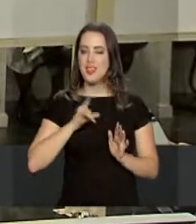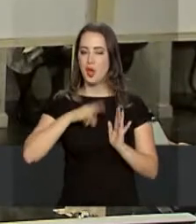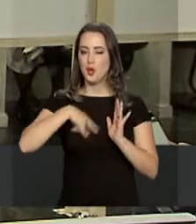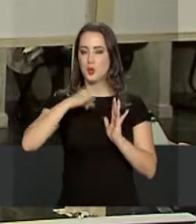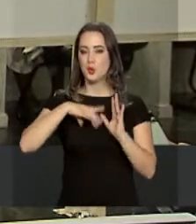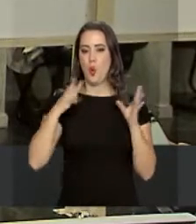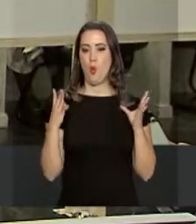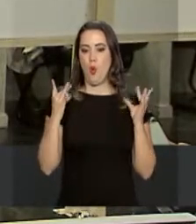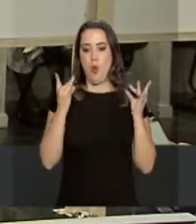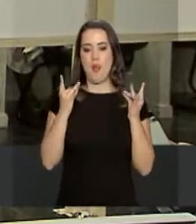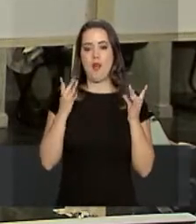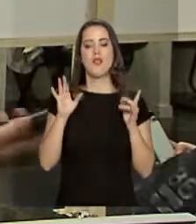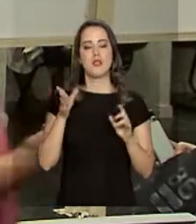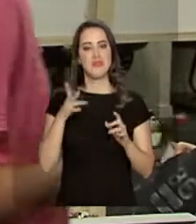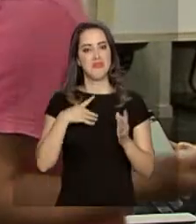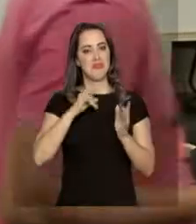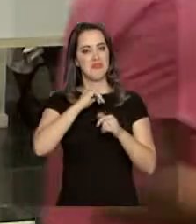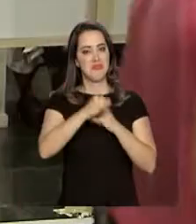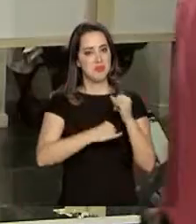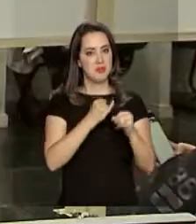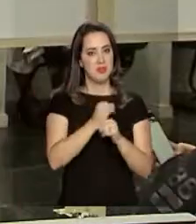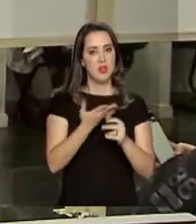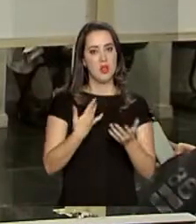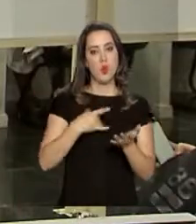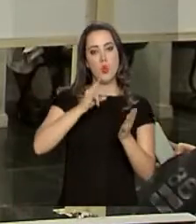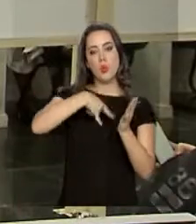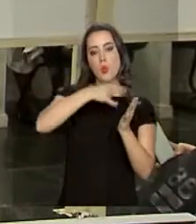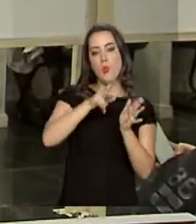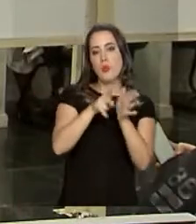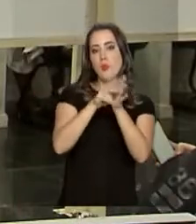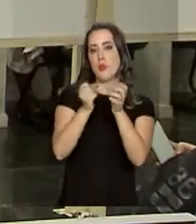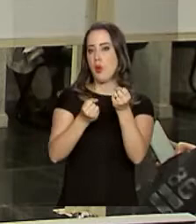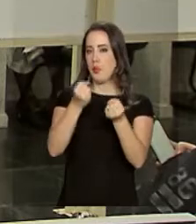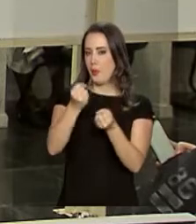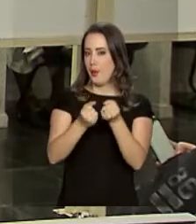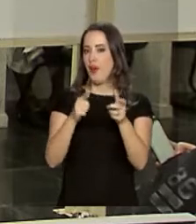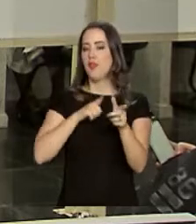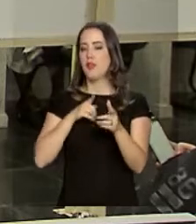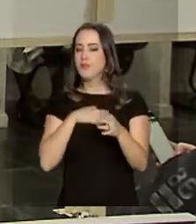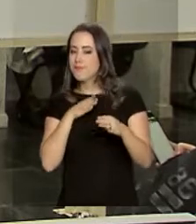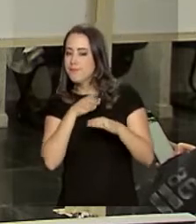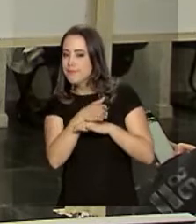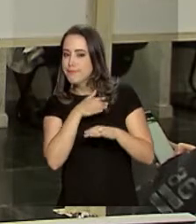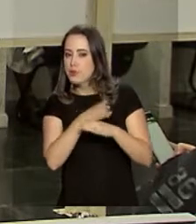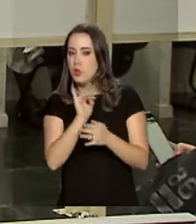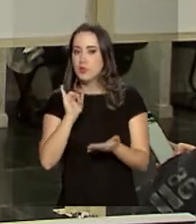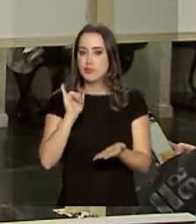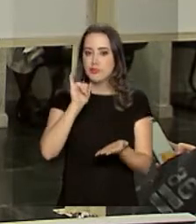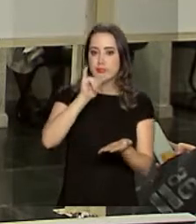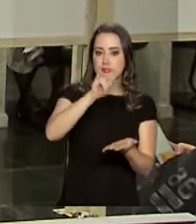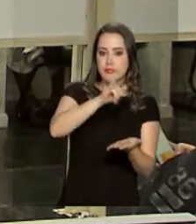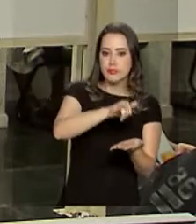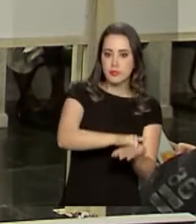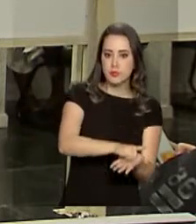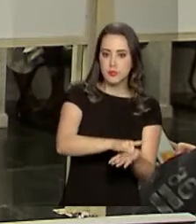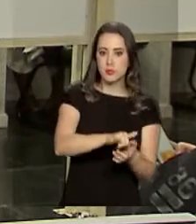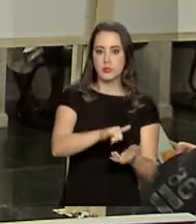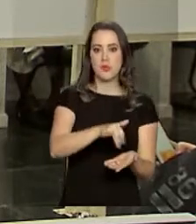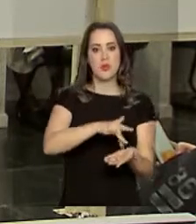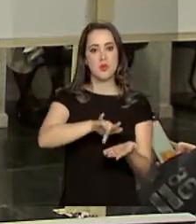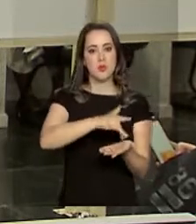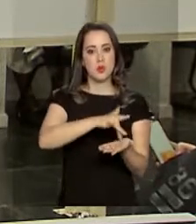ser levada no celular o documento do veículo também poderá ser acessado pelo aplicativo a partir de agora